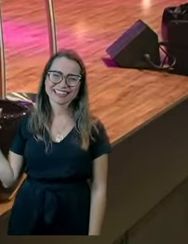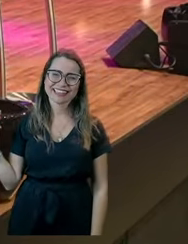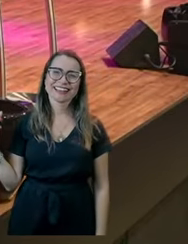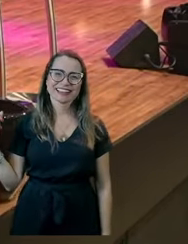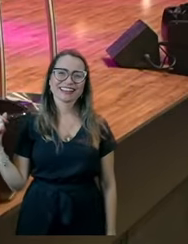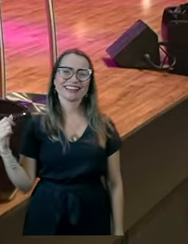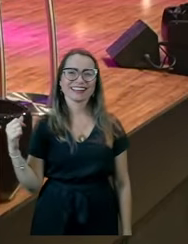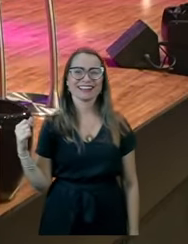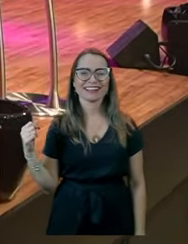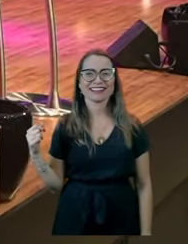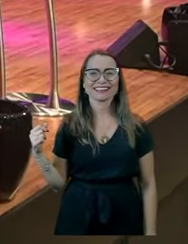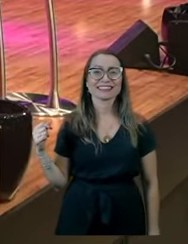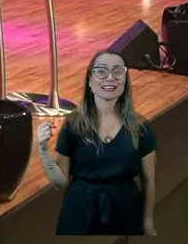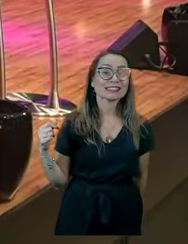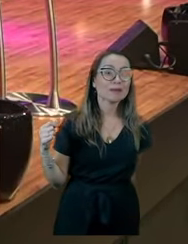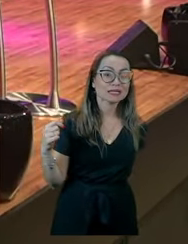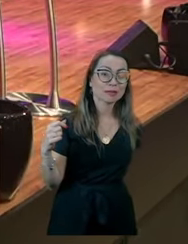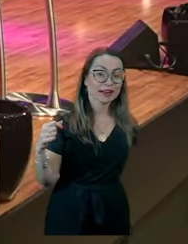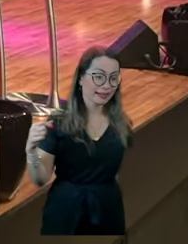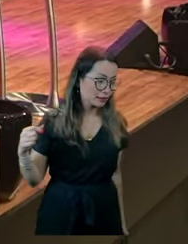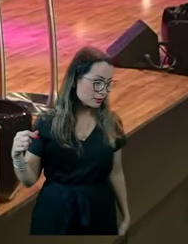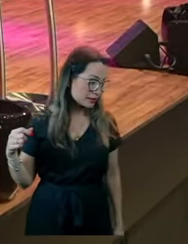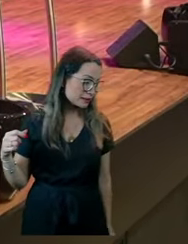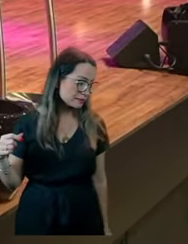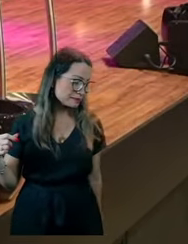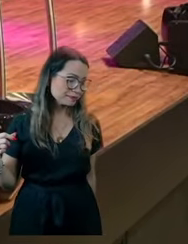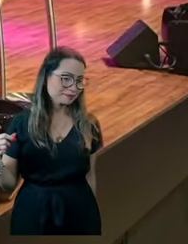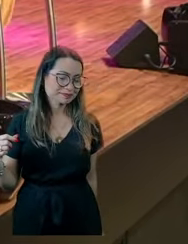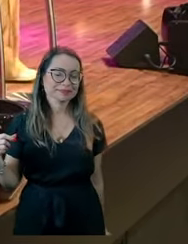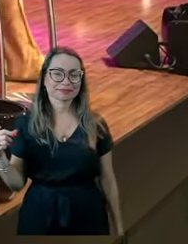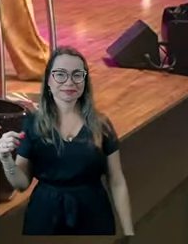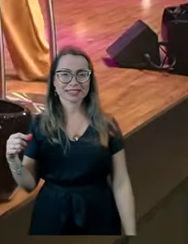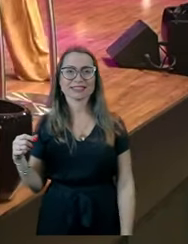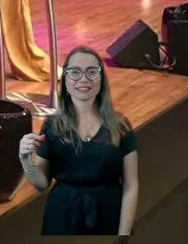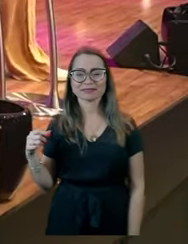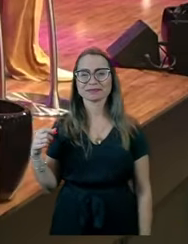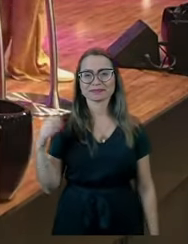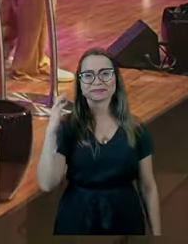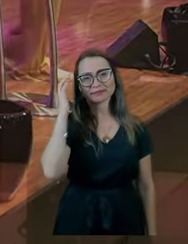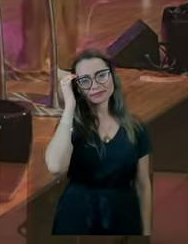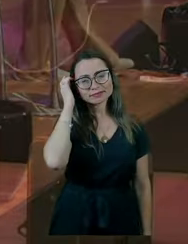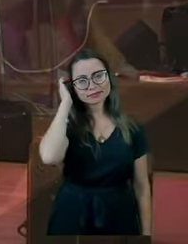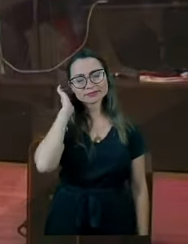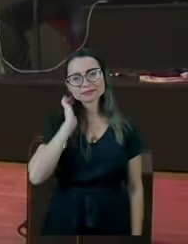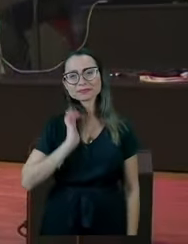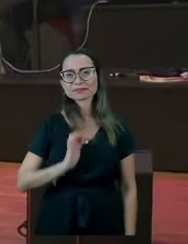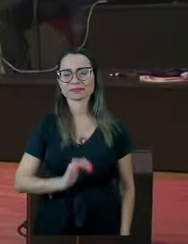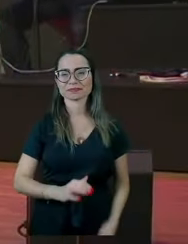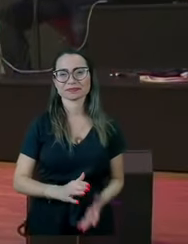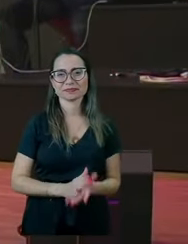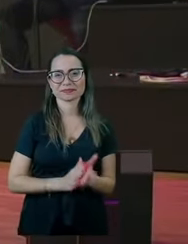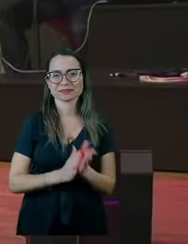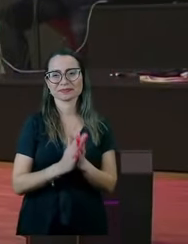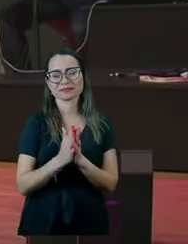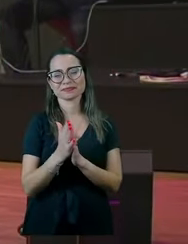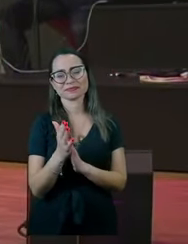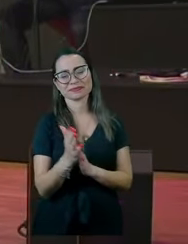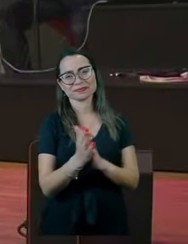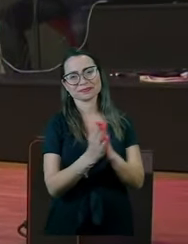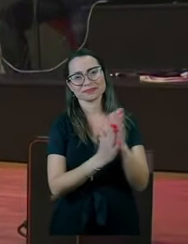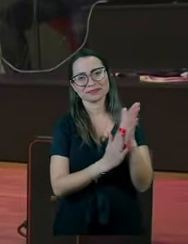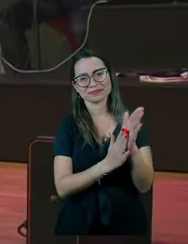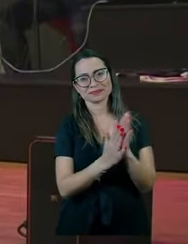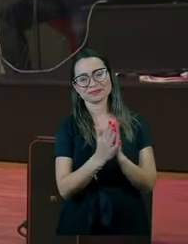Aí, a gente olha assim, ó. Por que eu falei disso? Eu sou nada.